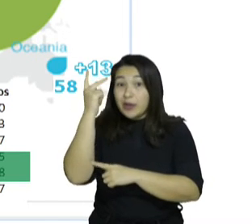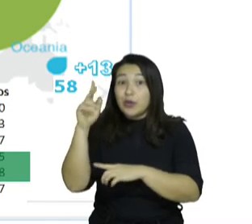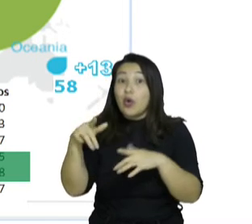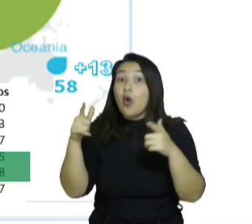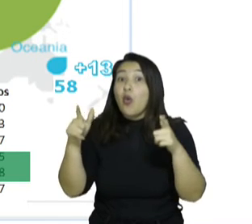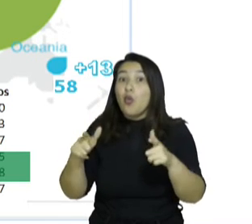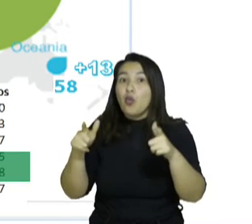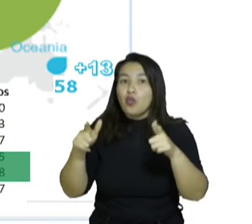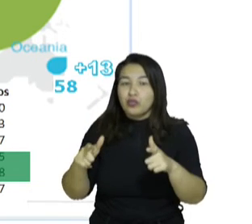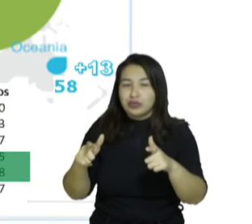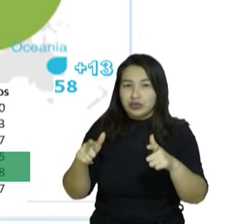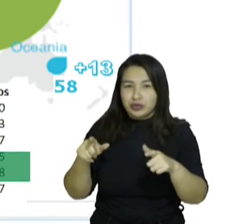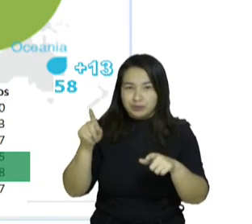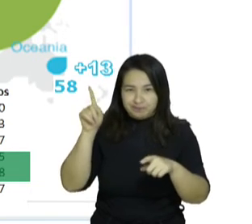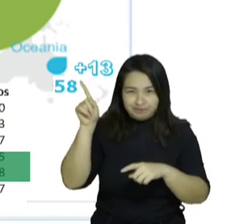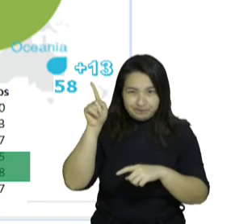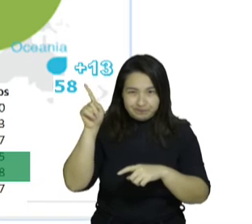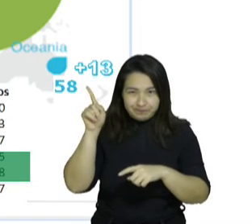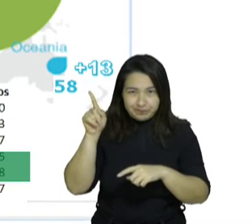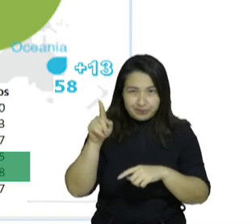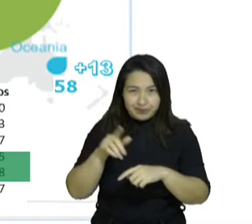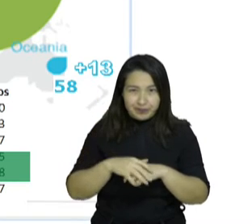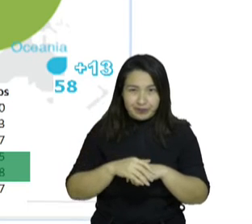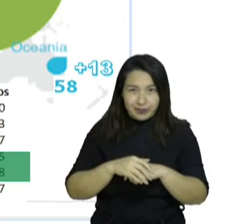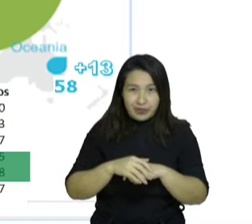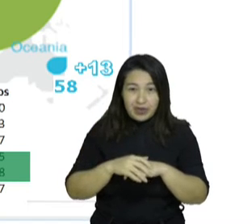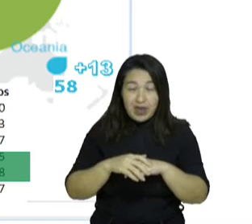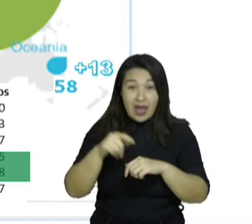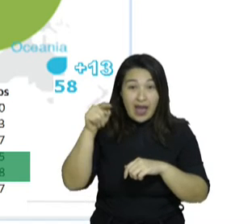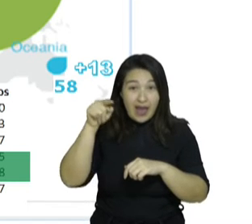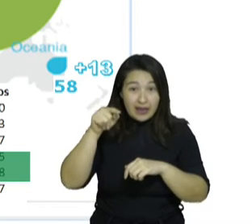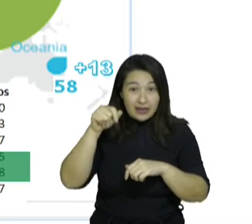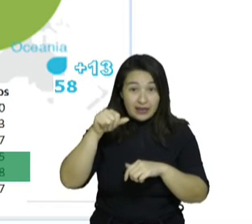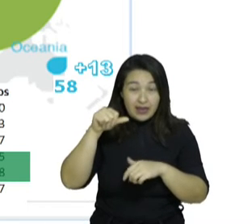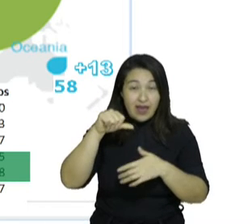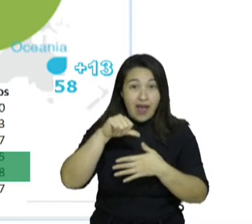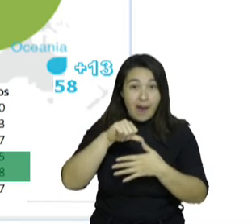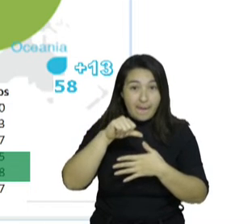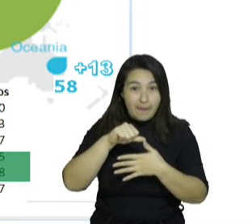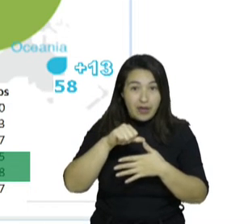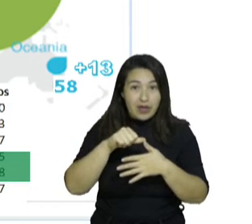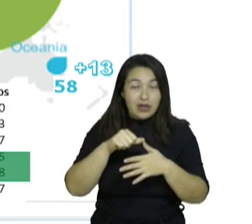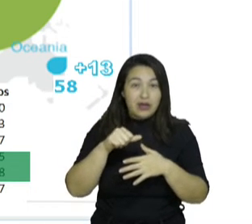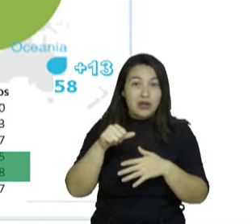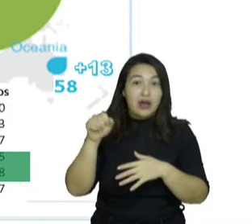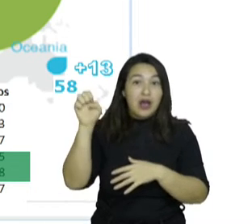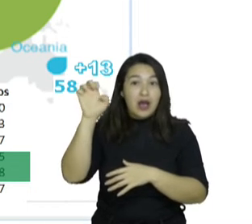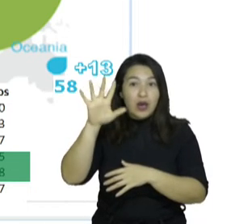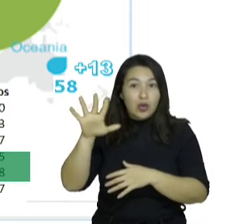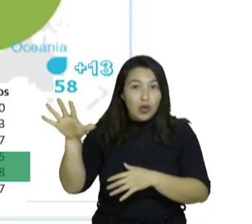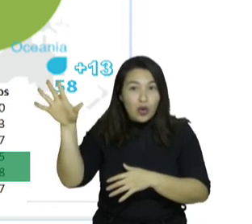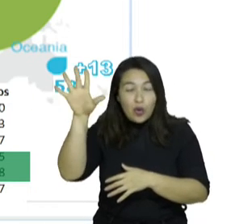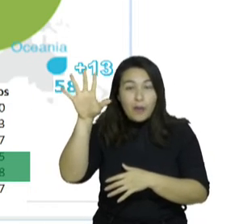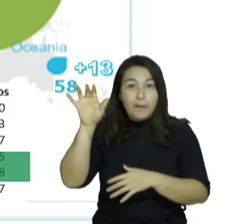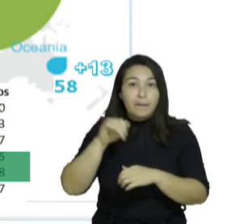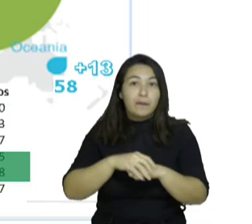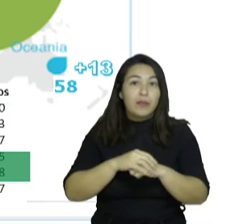gente olha Américas cresce um pouquinho quando a gente olha Europa